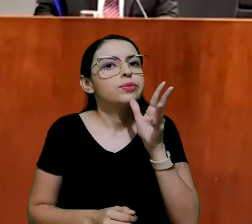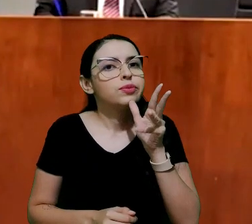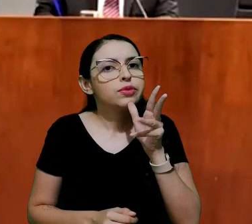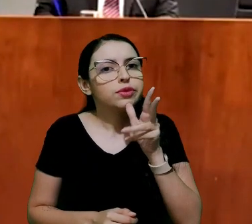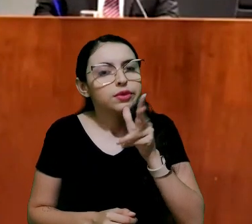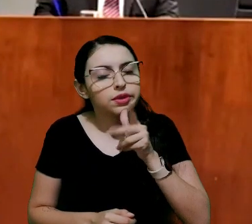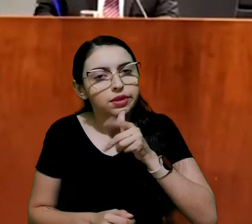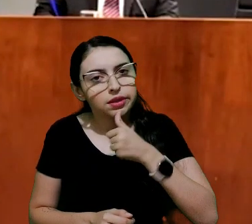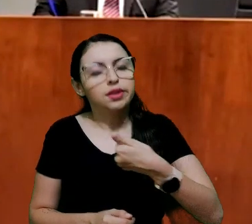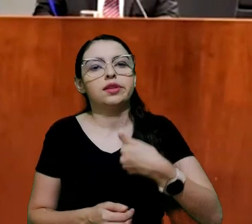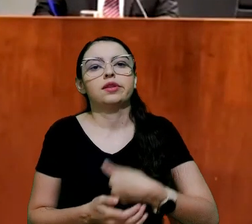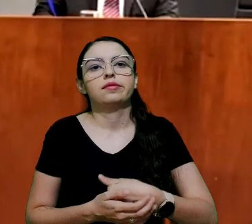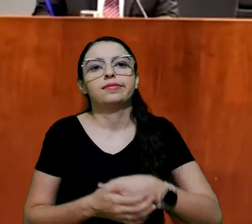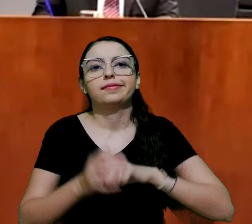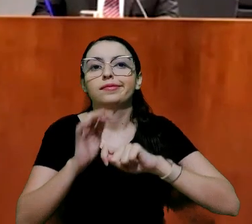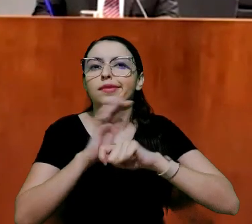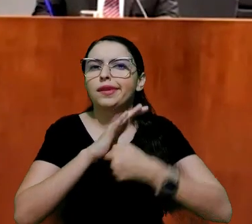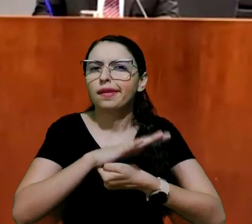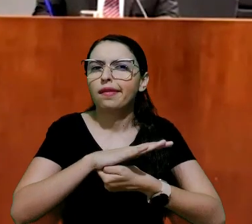retrancado, com freio,